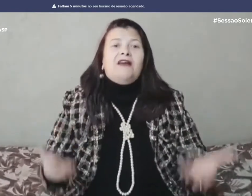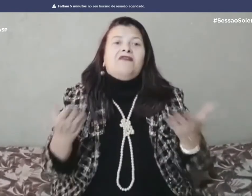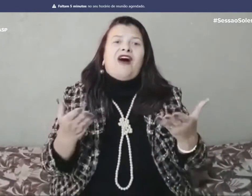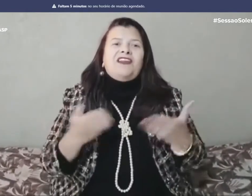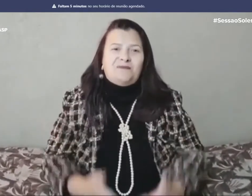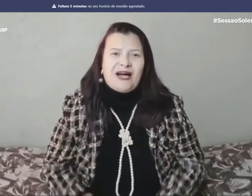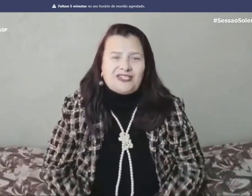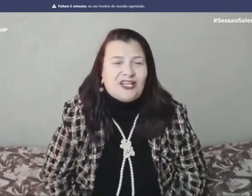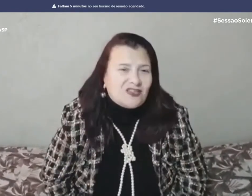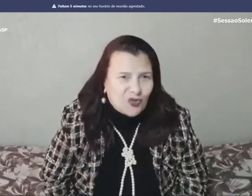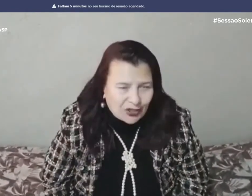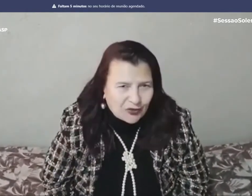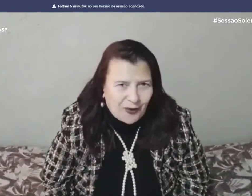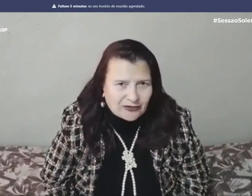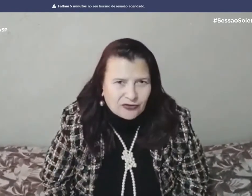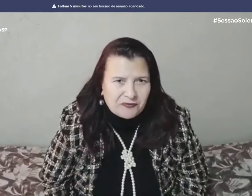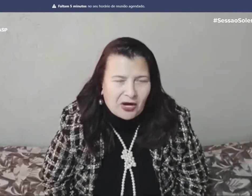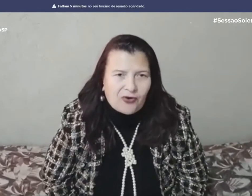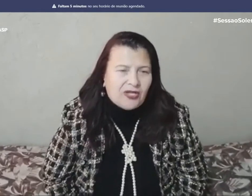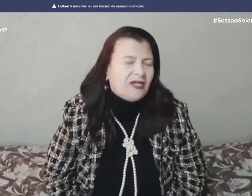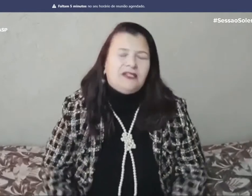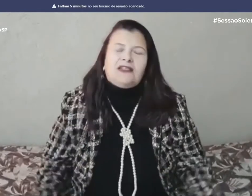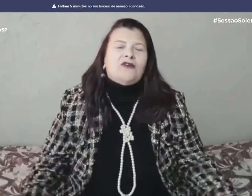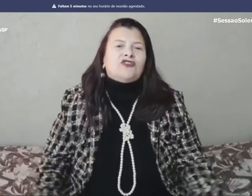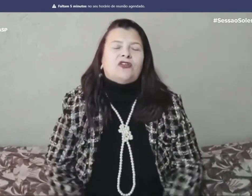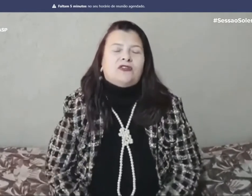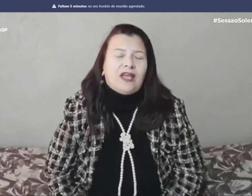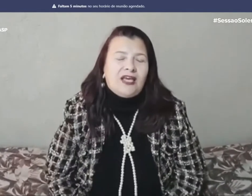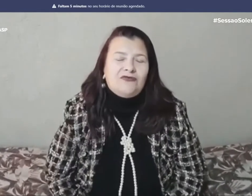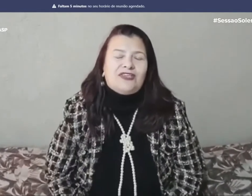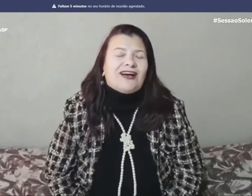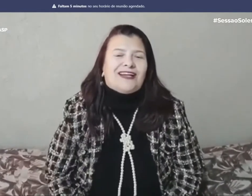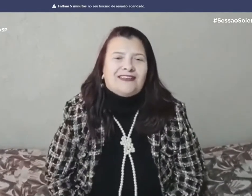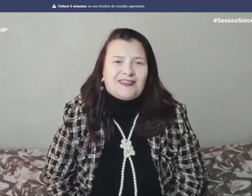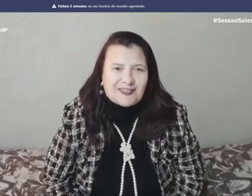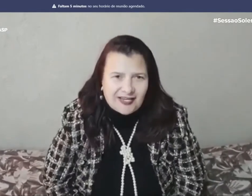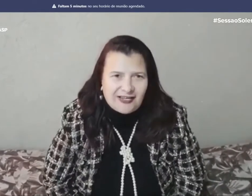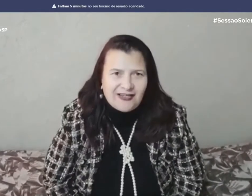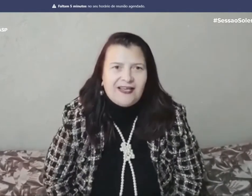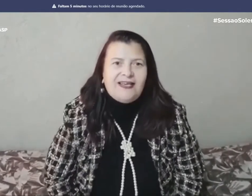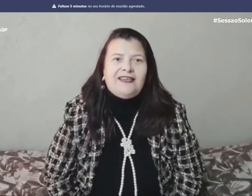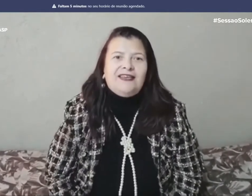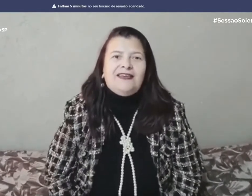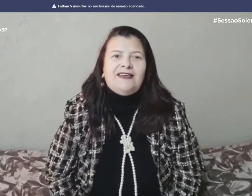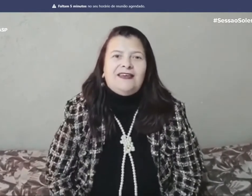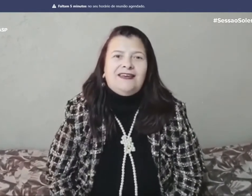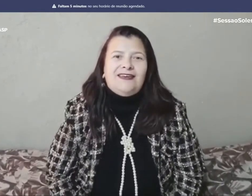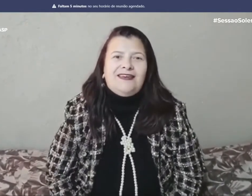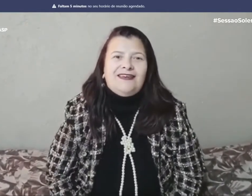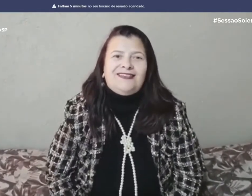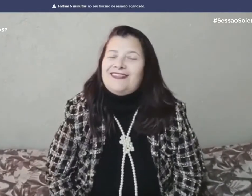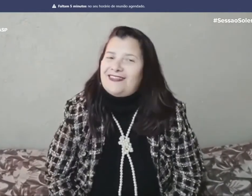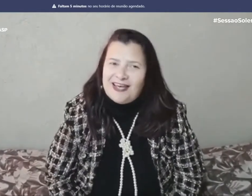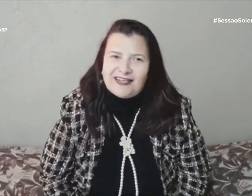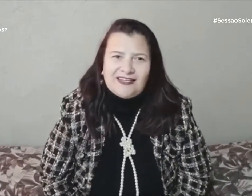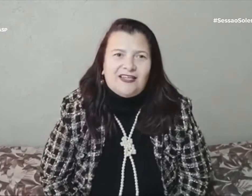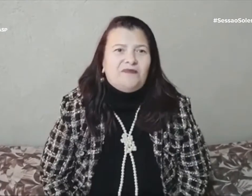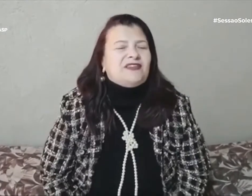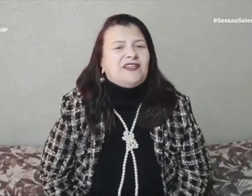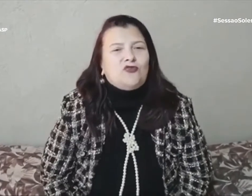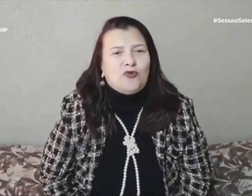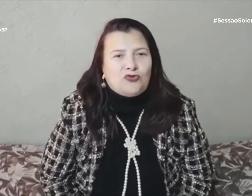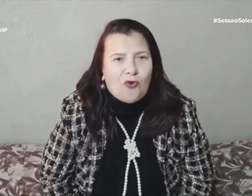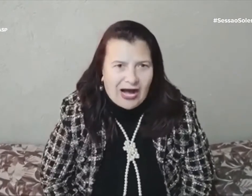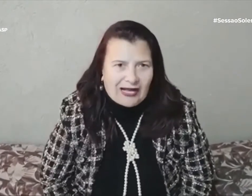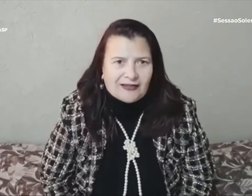do samba, faz parte da história do bairro do Limão. Então eu só tenho que agradecer e dizer